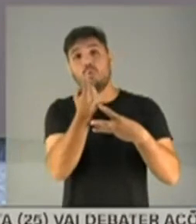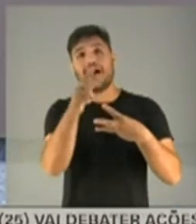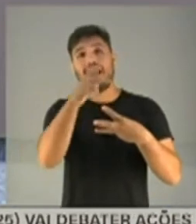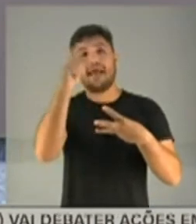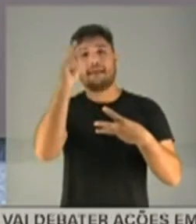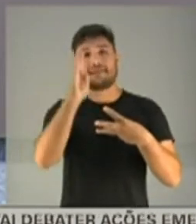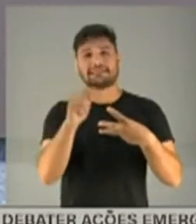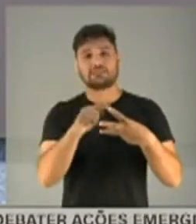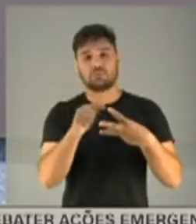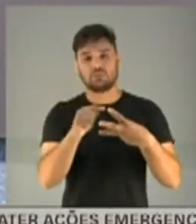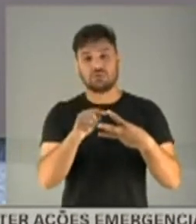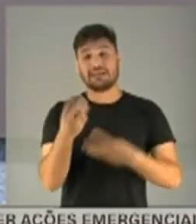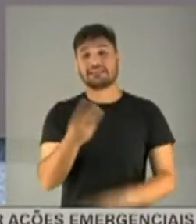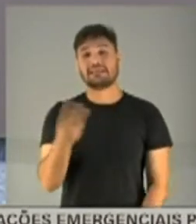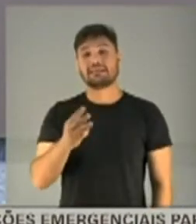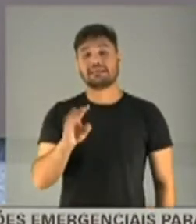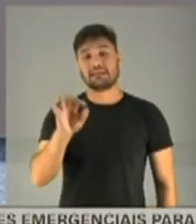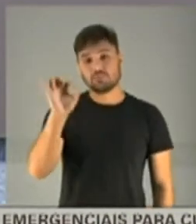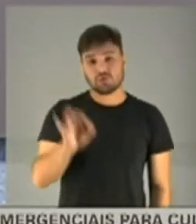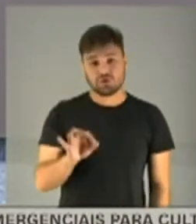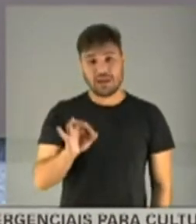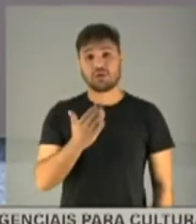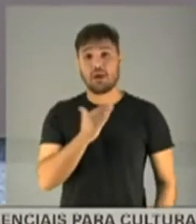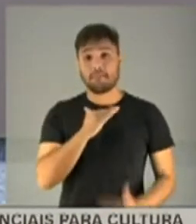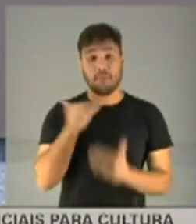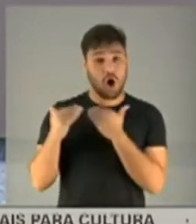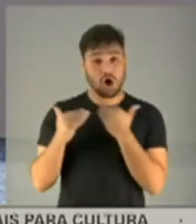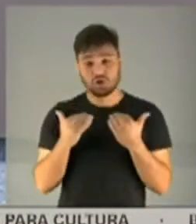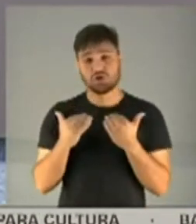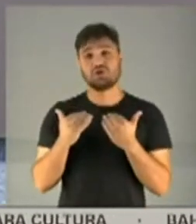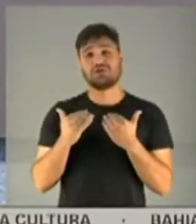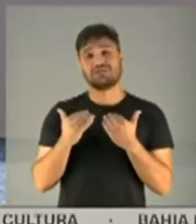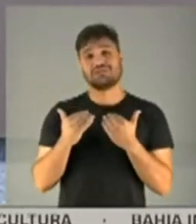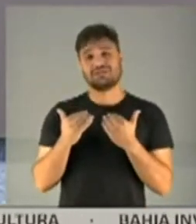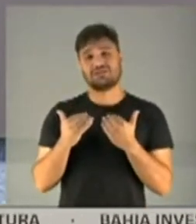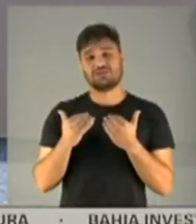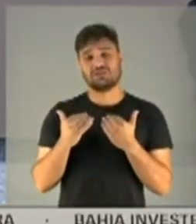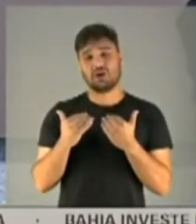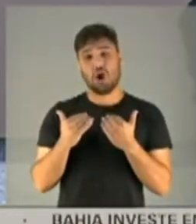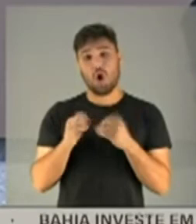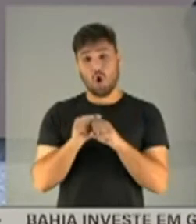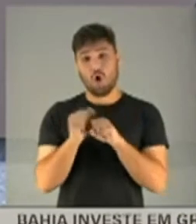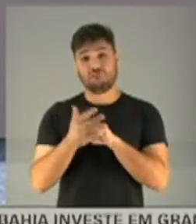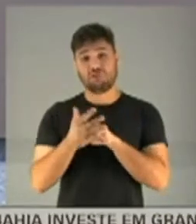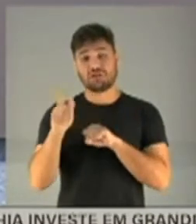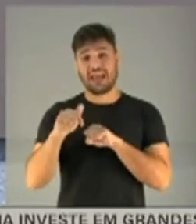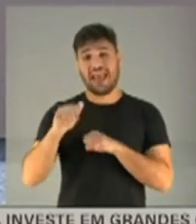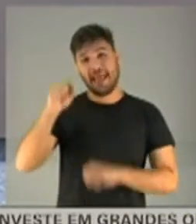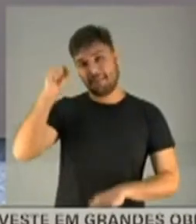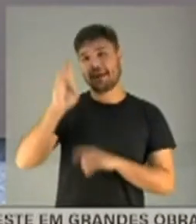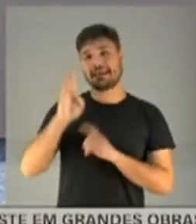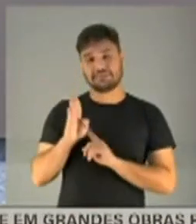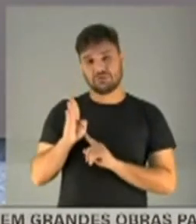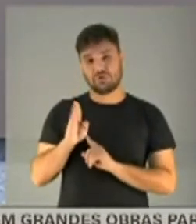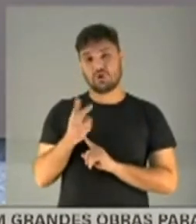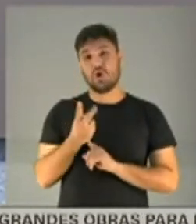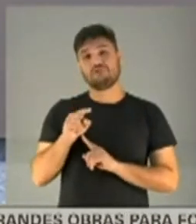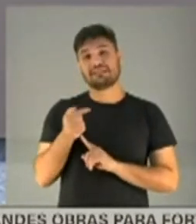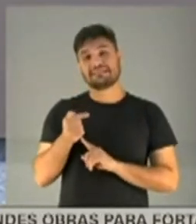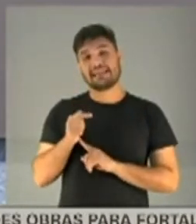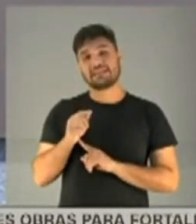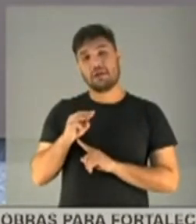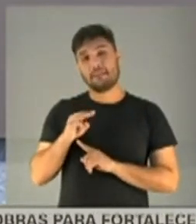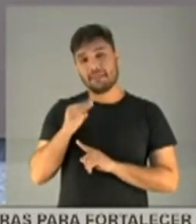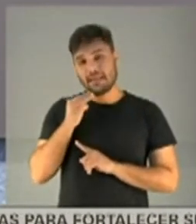33% das mortes por Covid no planeta Terra ontem aconteceram num país que tem 2,7% da população